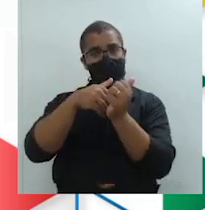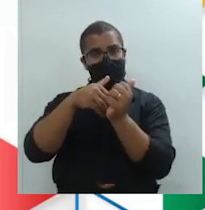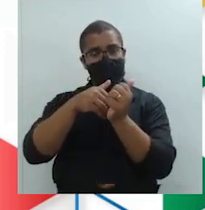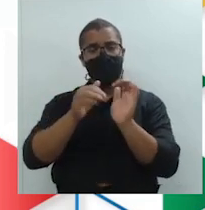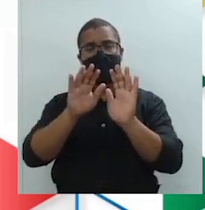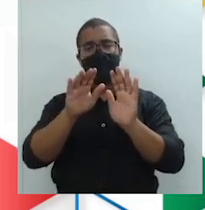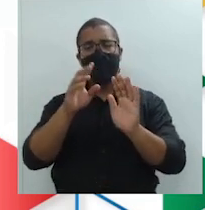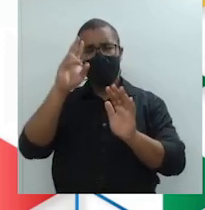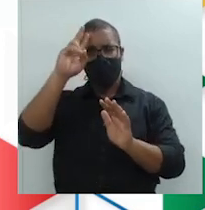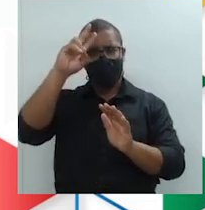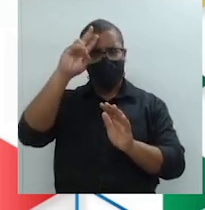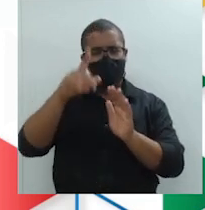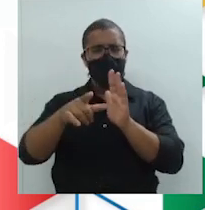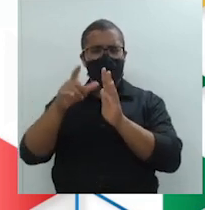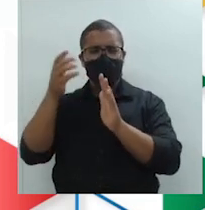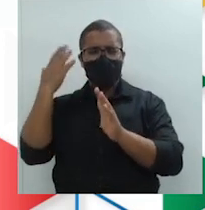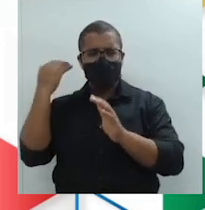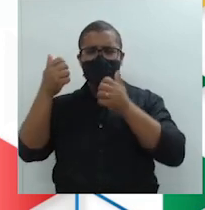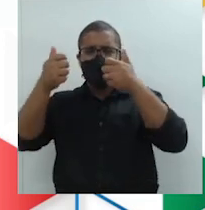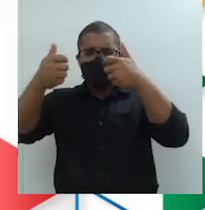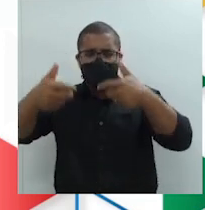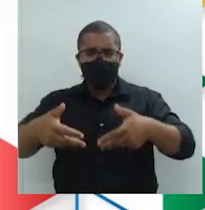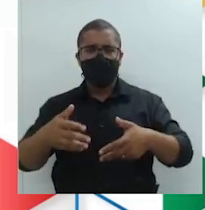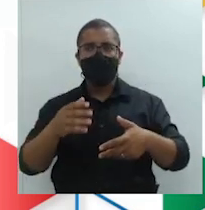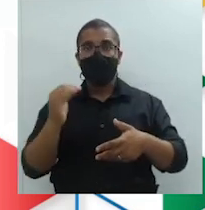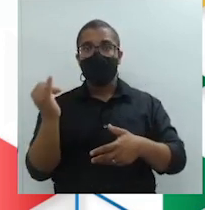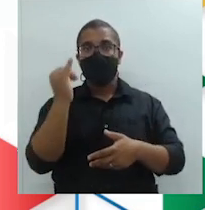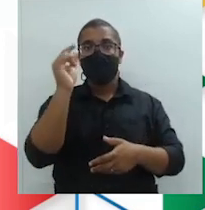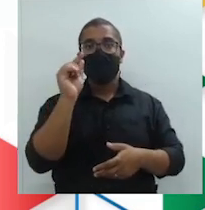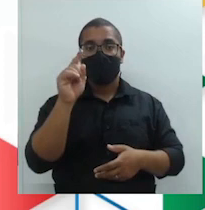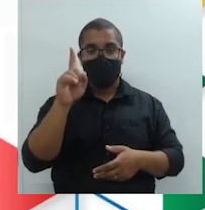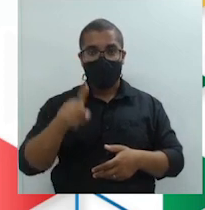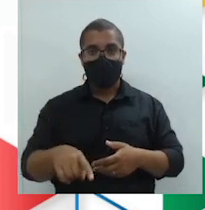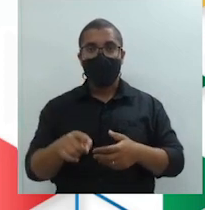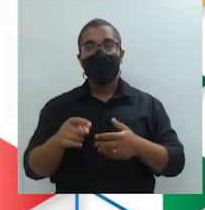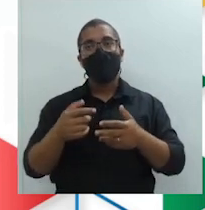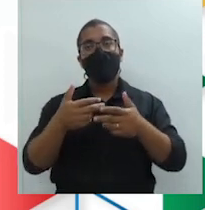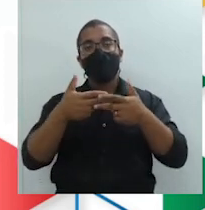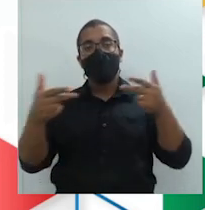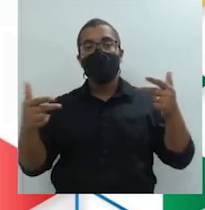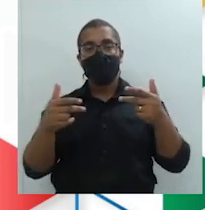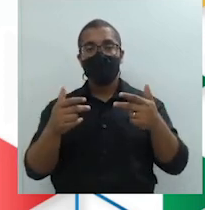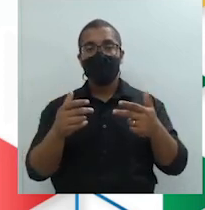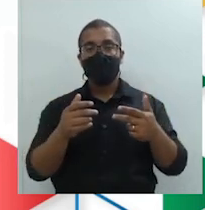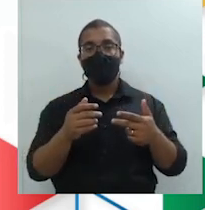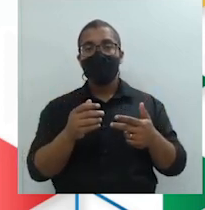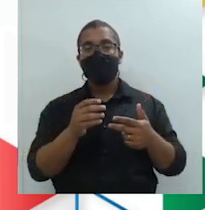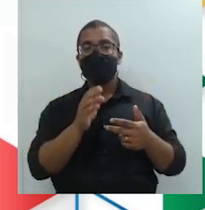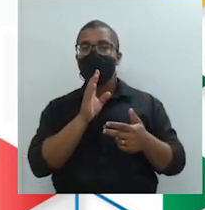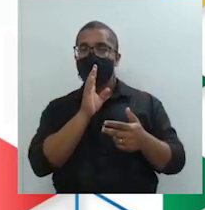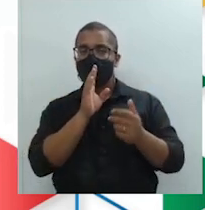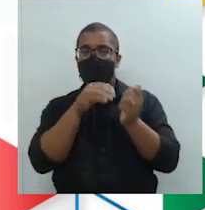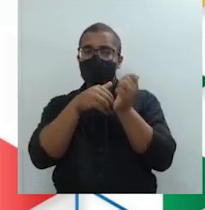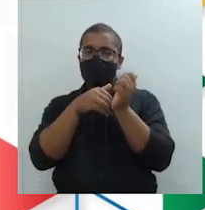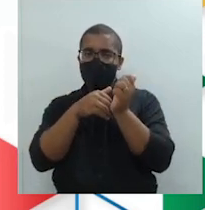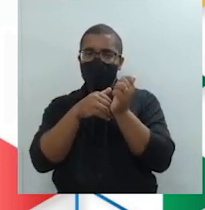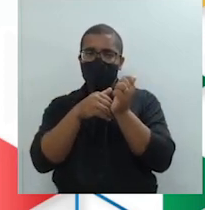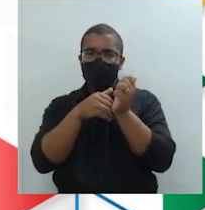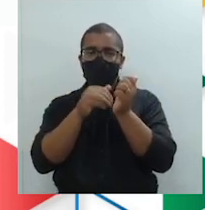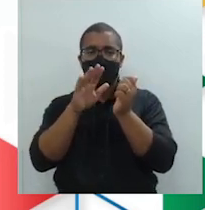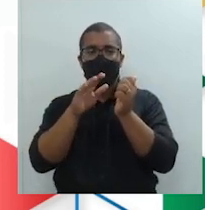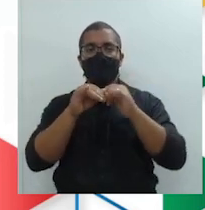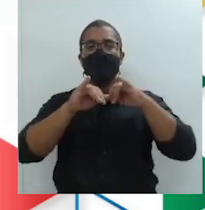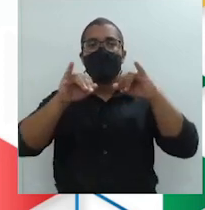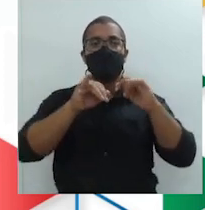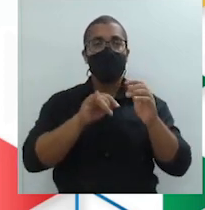vocês que muitas vezes o mais importante é o não dito e não o dito. Gravem bem. Olhem só, em